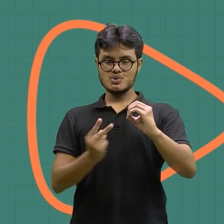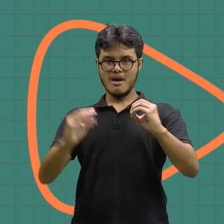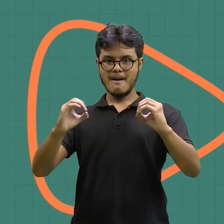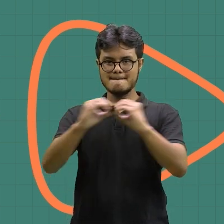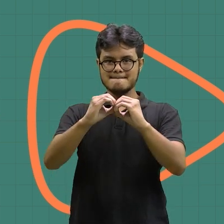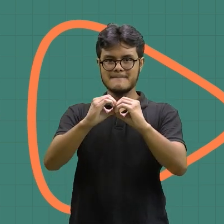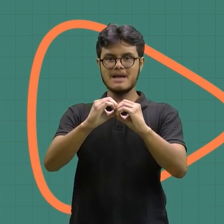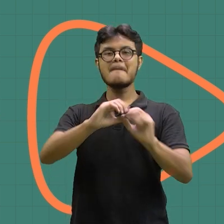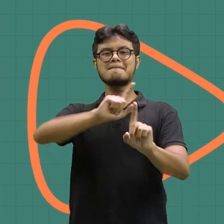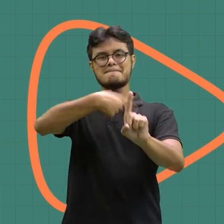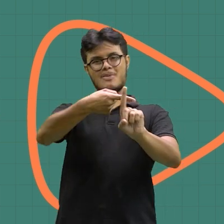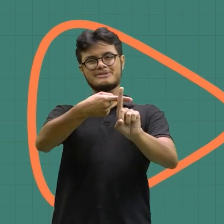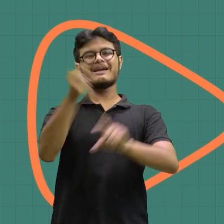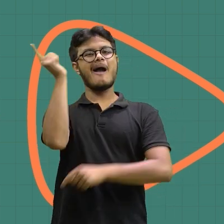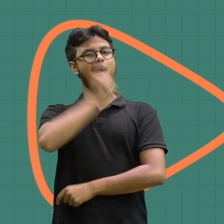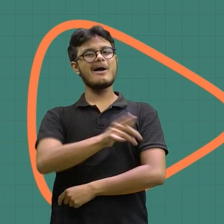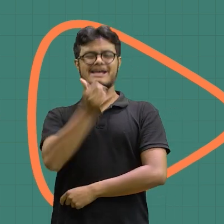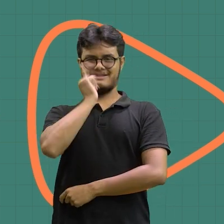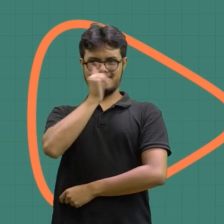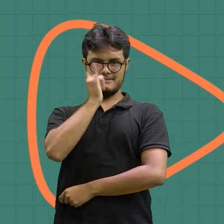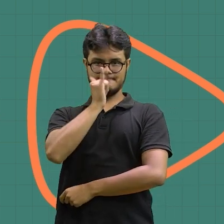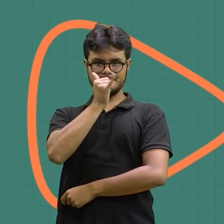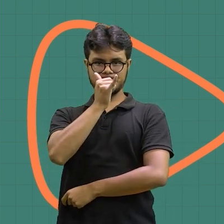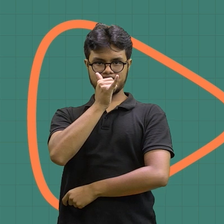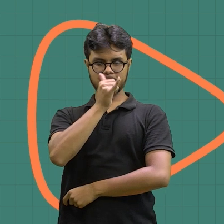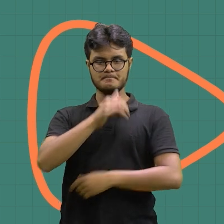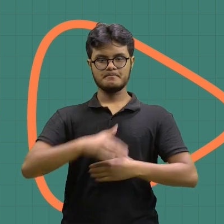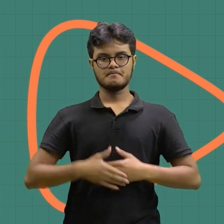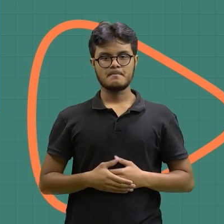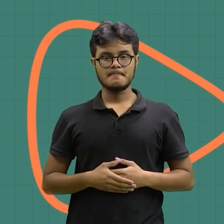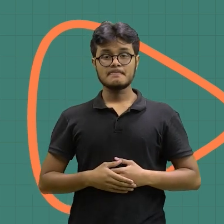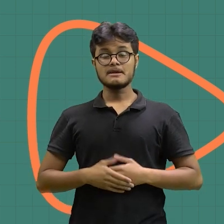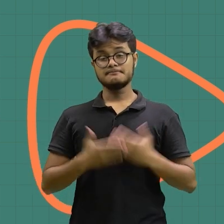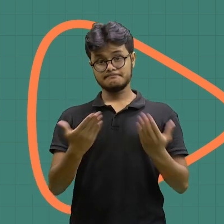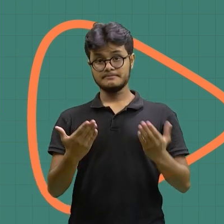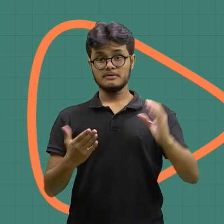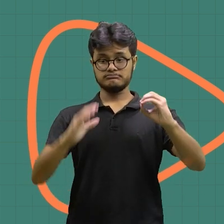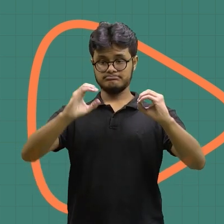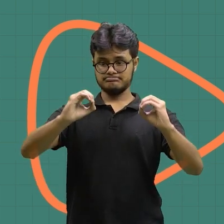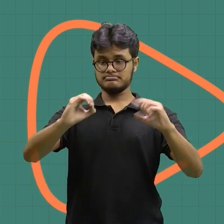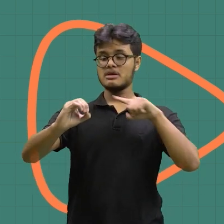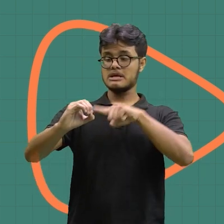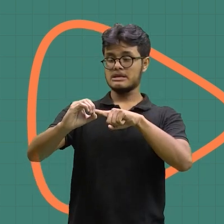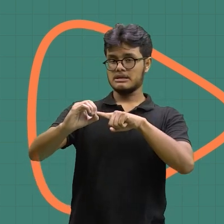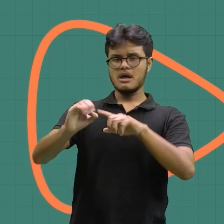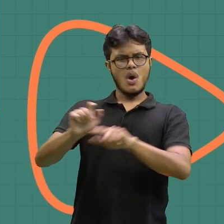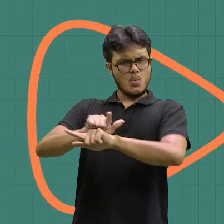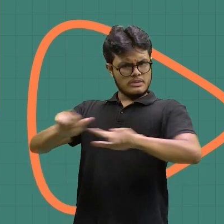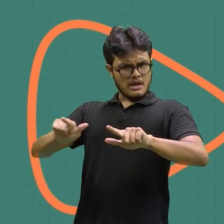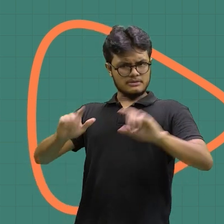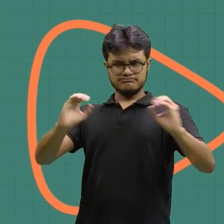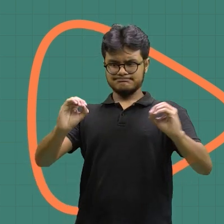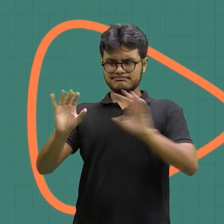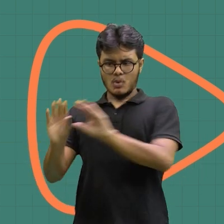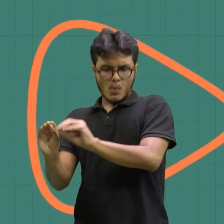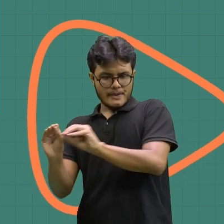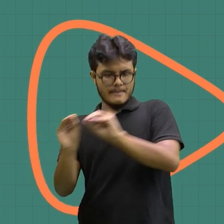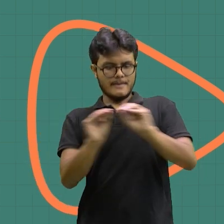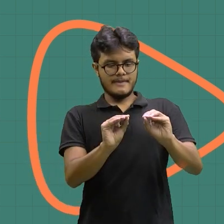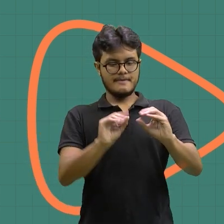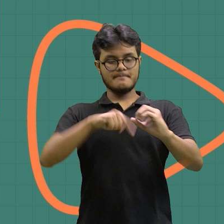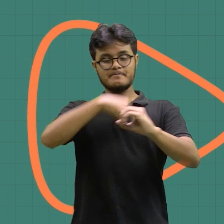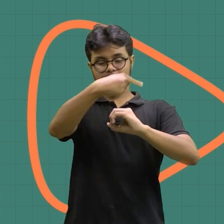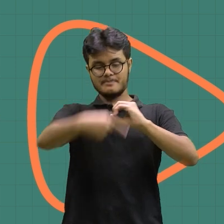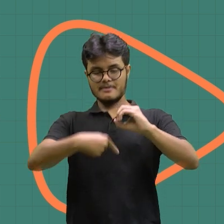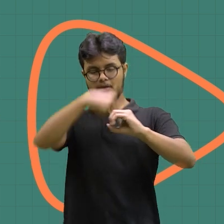o corpo neutro, os elétrons que estão no corpo neutro, eles migram para o corpo positivo,